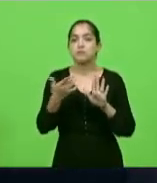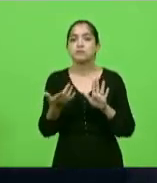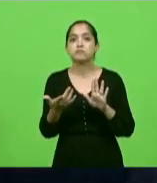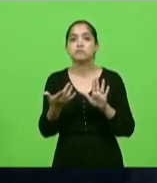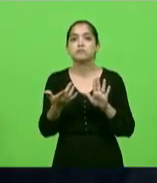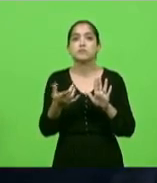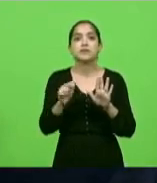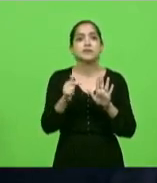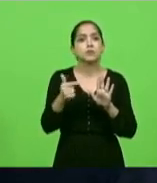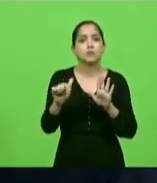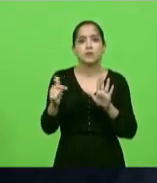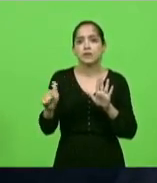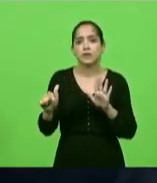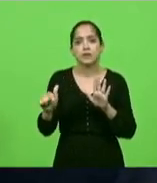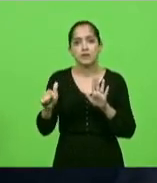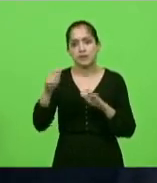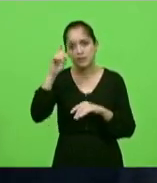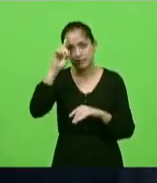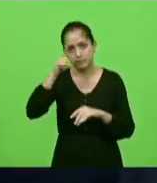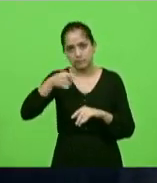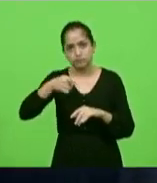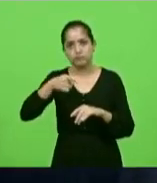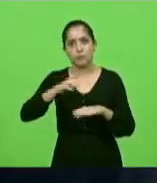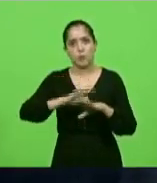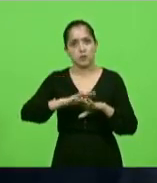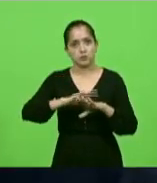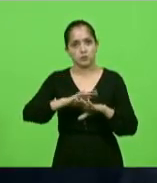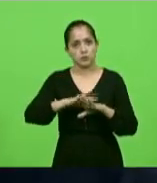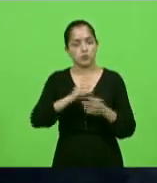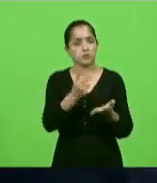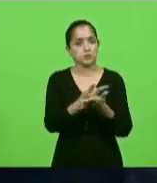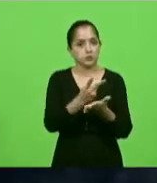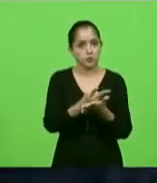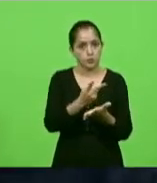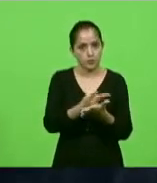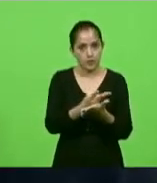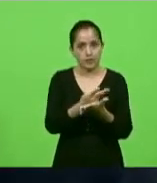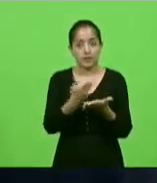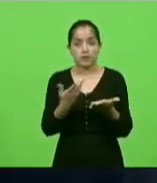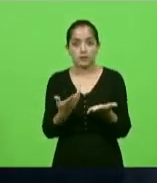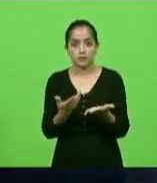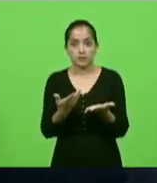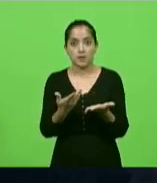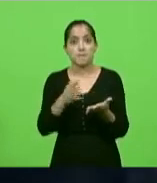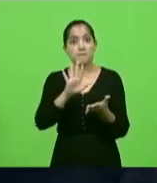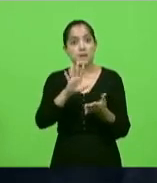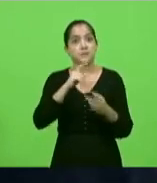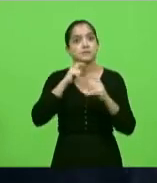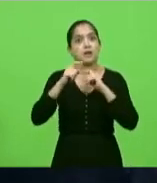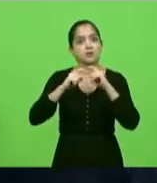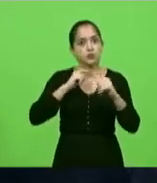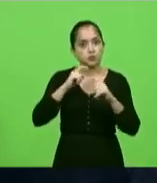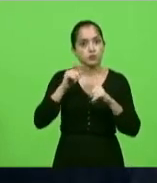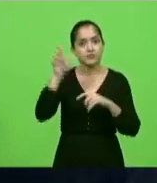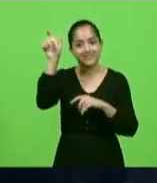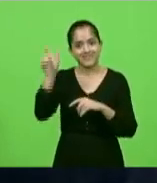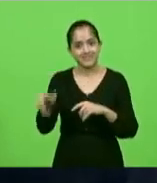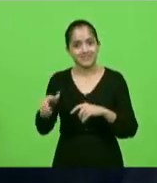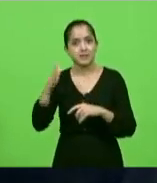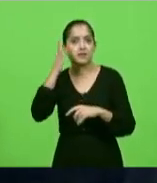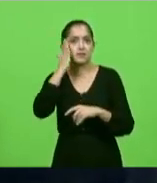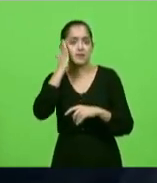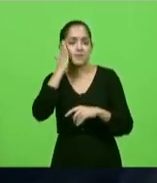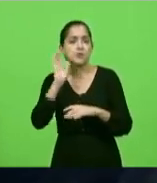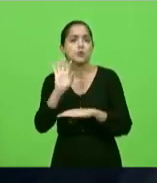que não era ele quem dirigia a autoria do ilícito. Contudo, há significativas dúvidas de que ele sabia que